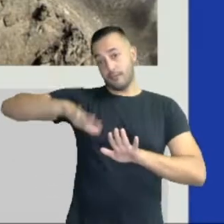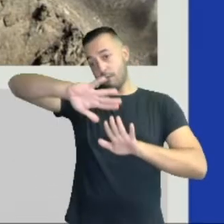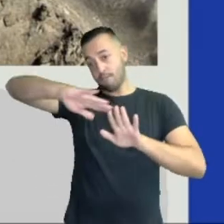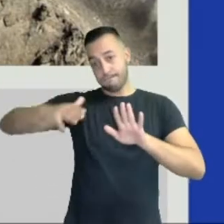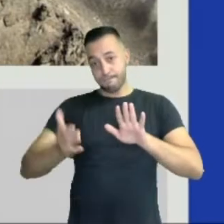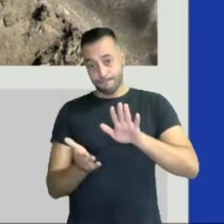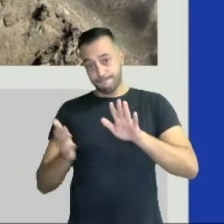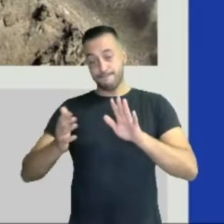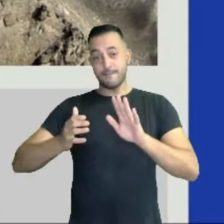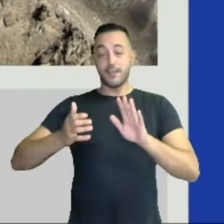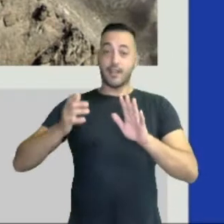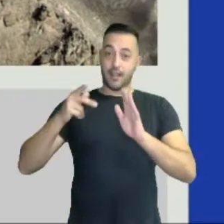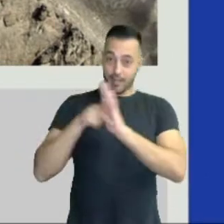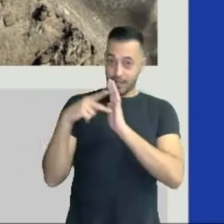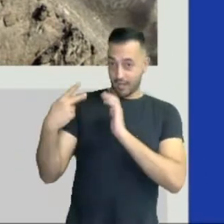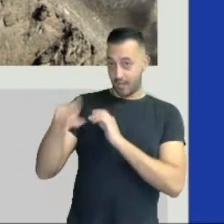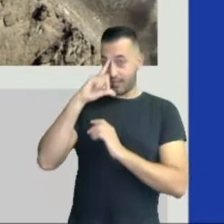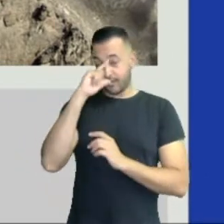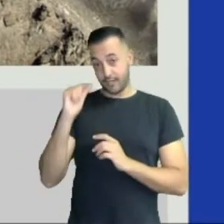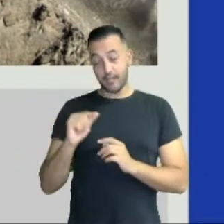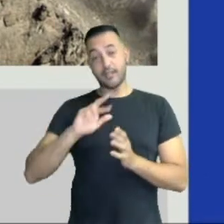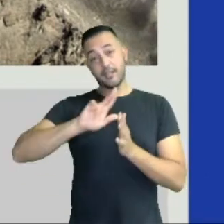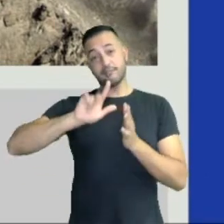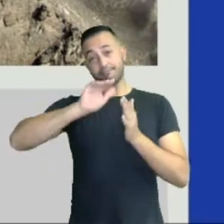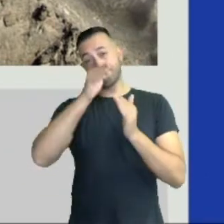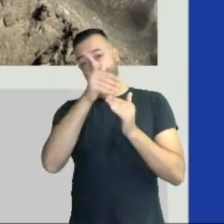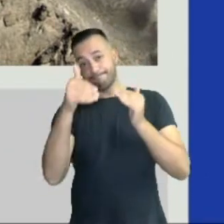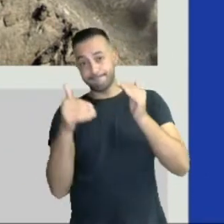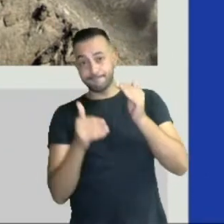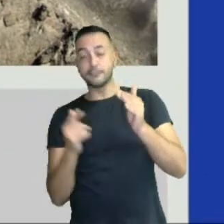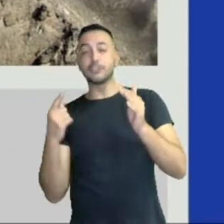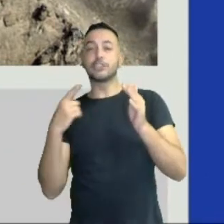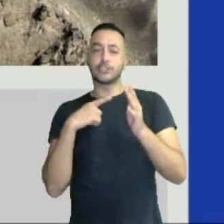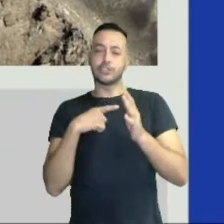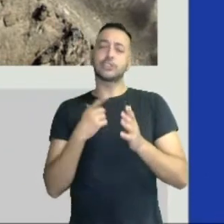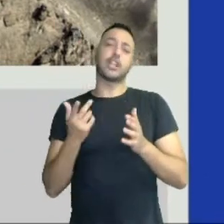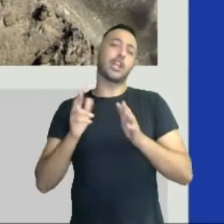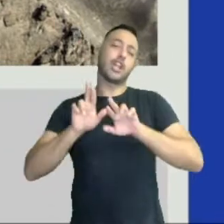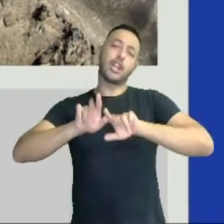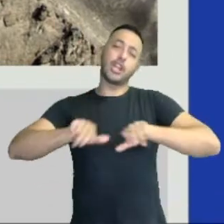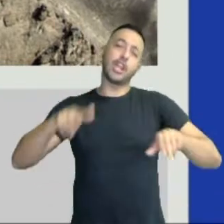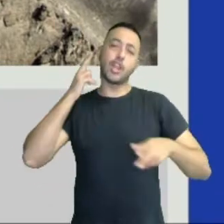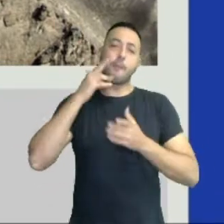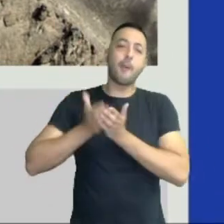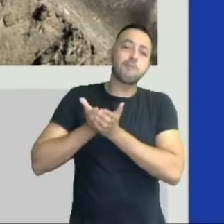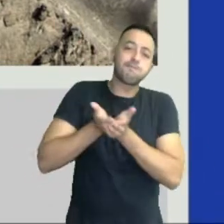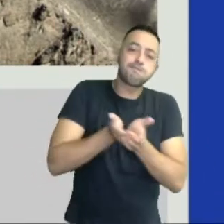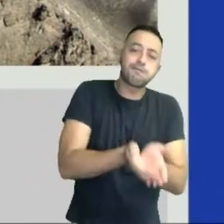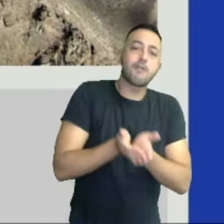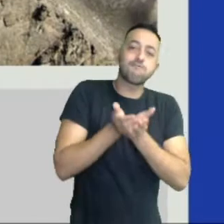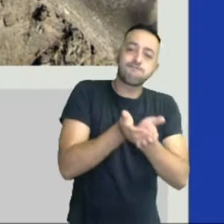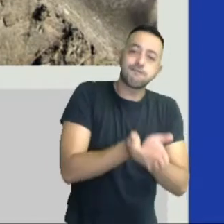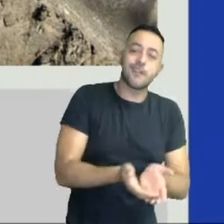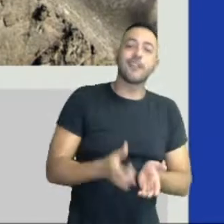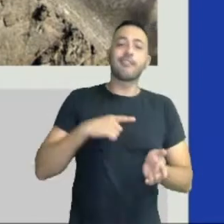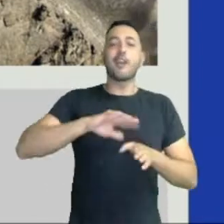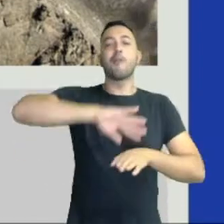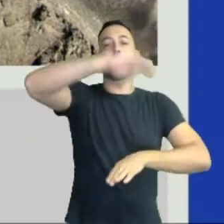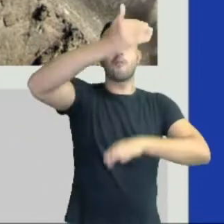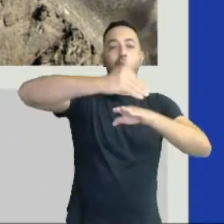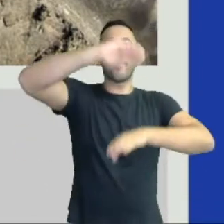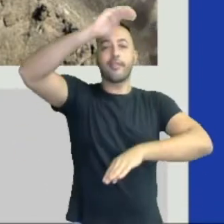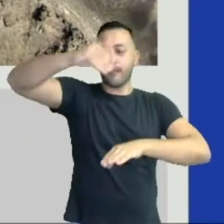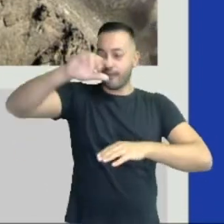bastante entrecortado, o que facilitou o surgimento de muitos portos naturais. O relevo é marcado por suas montanhas.